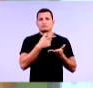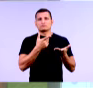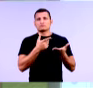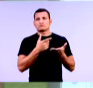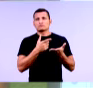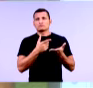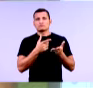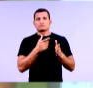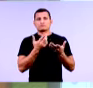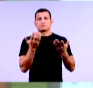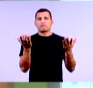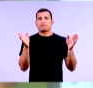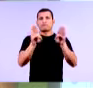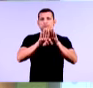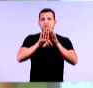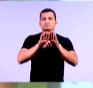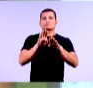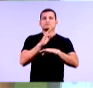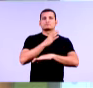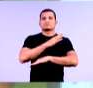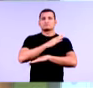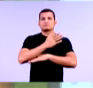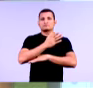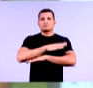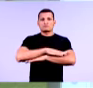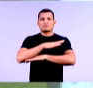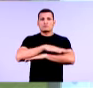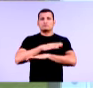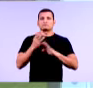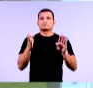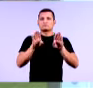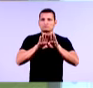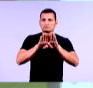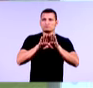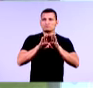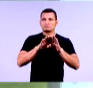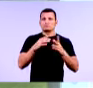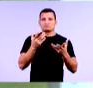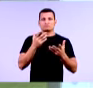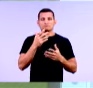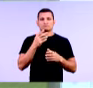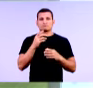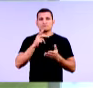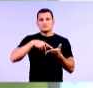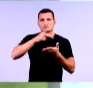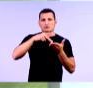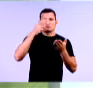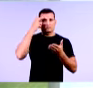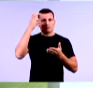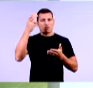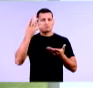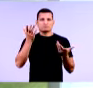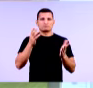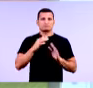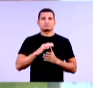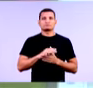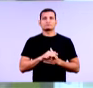fechar uma janela, que esse pincel é pincel inteligente, smart, né? Então ele faz mais coisas que um pincel